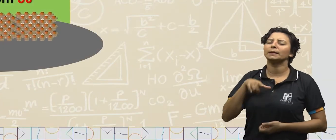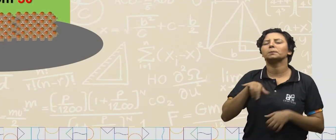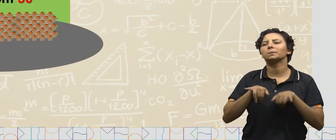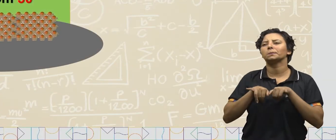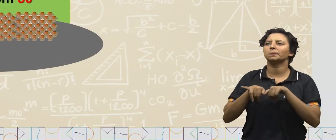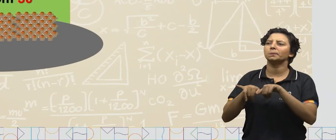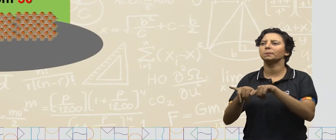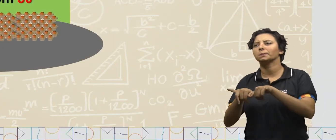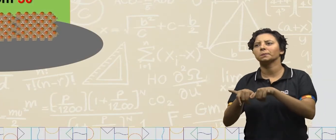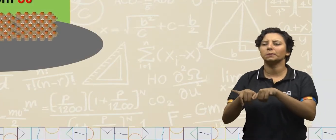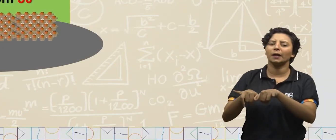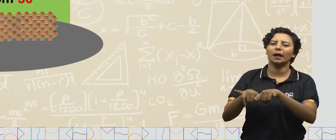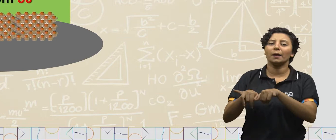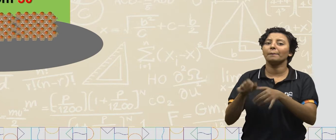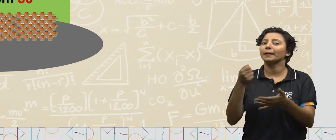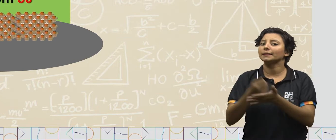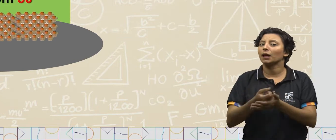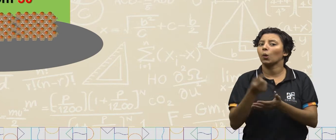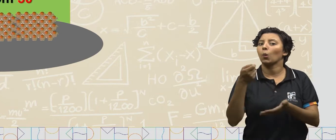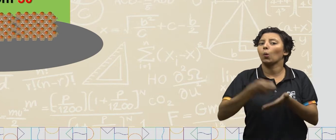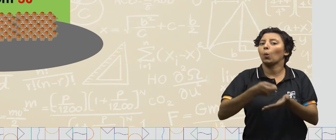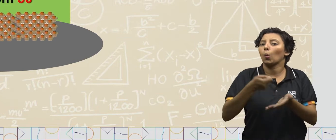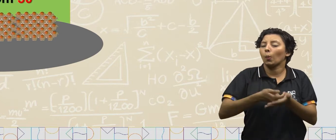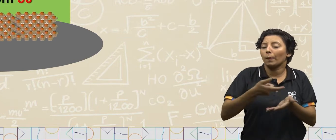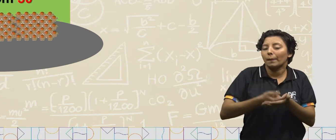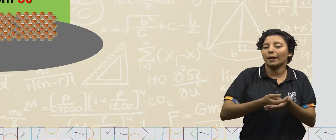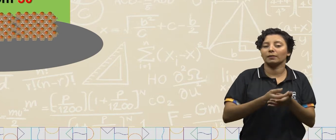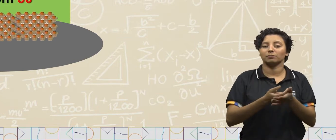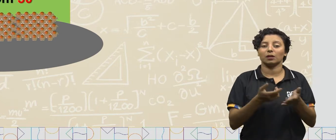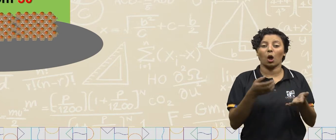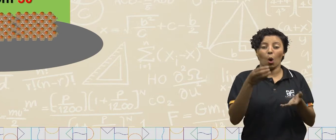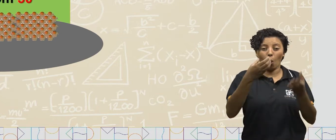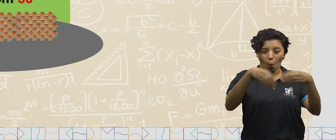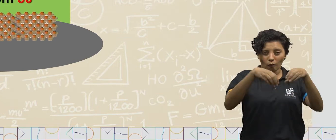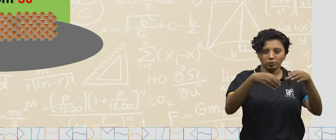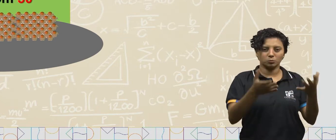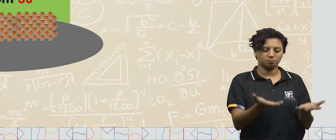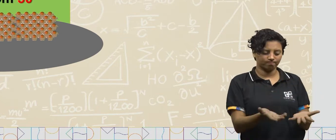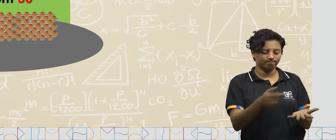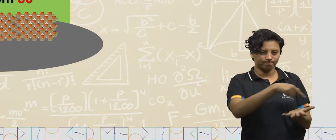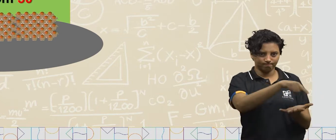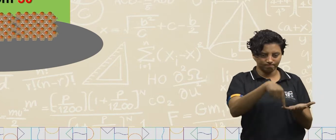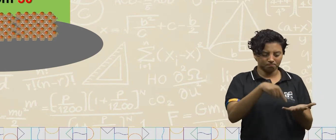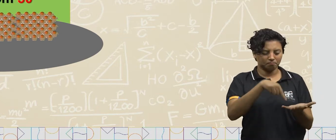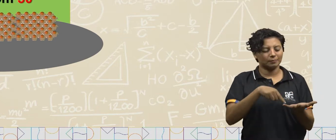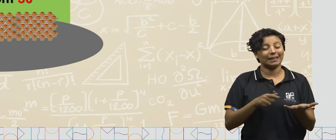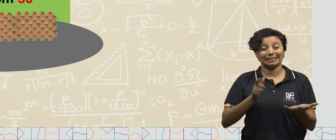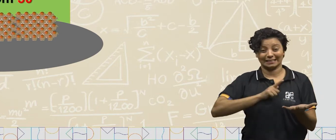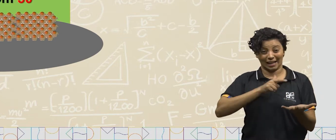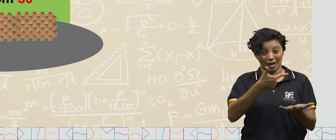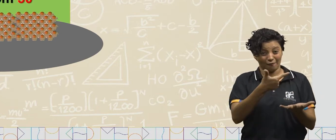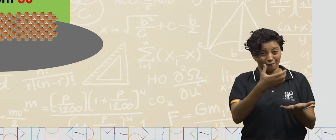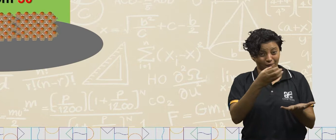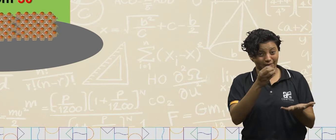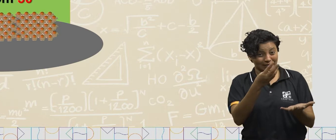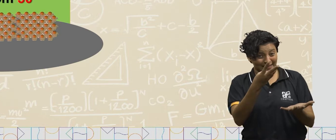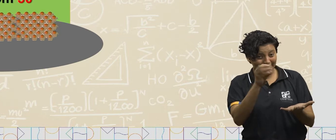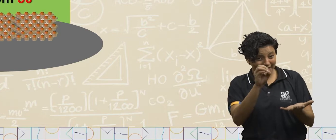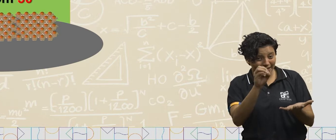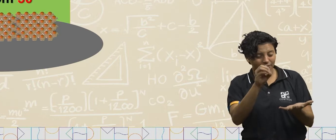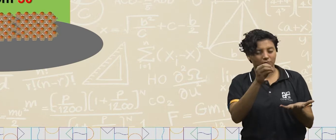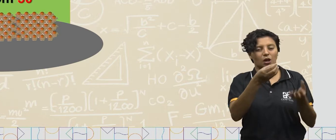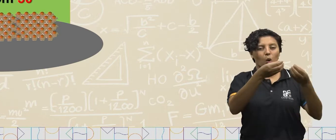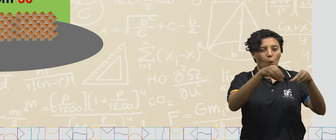um supermercado e precisa comprar uma cartela de ovos. A cartela de ovos com